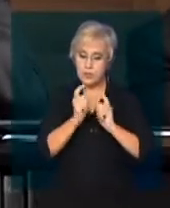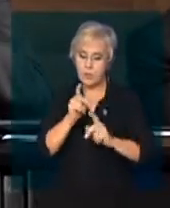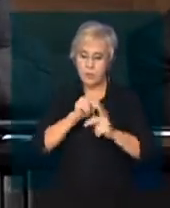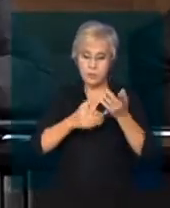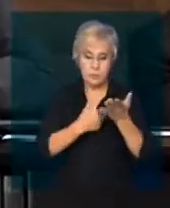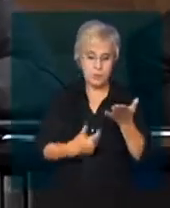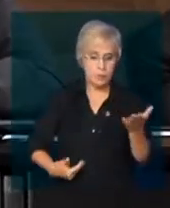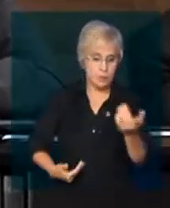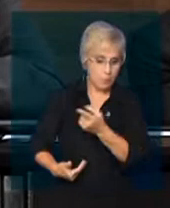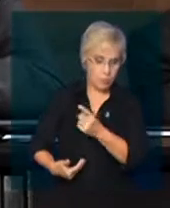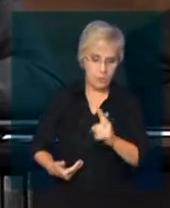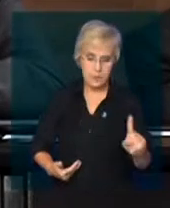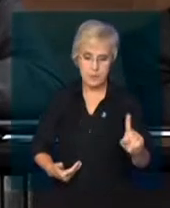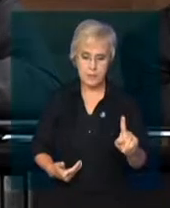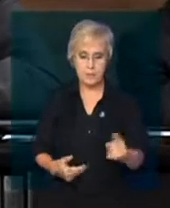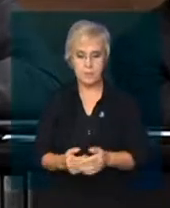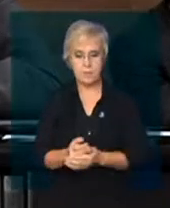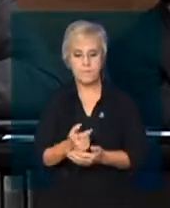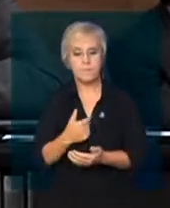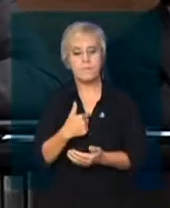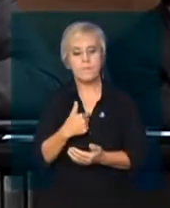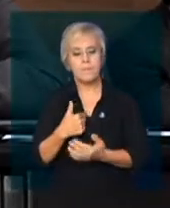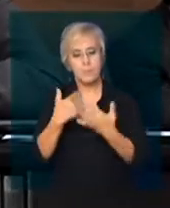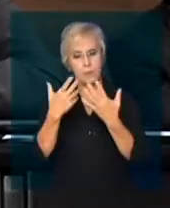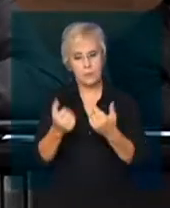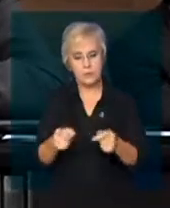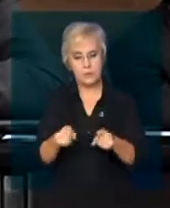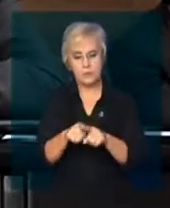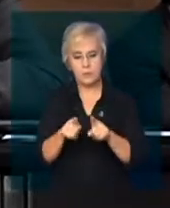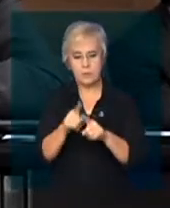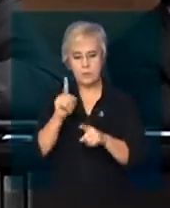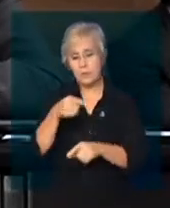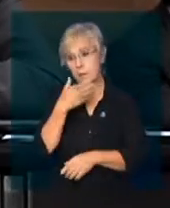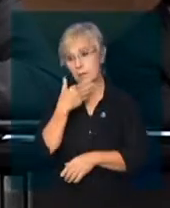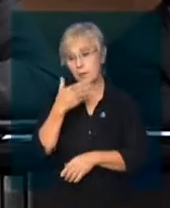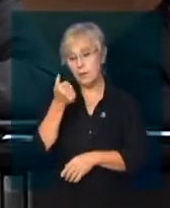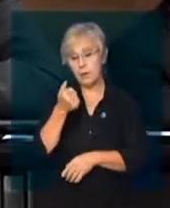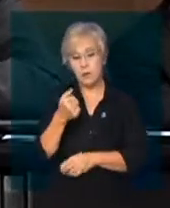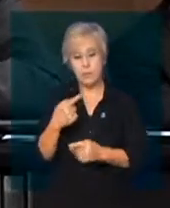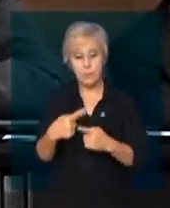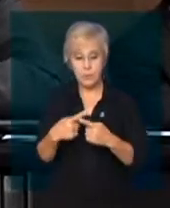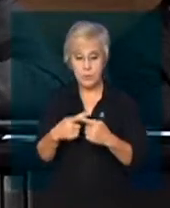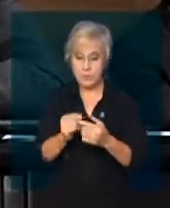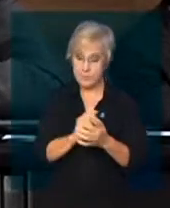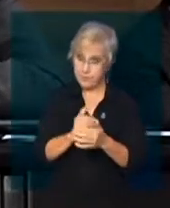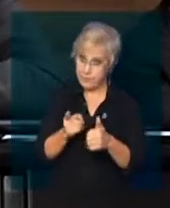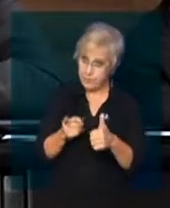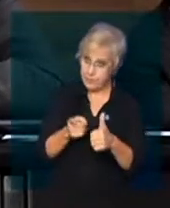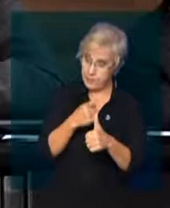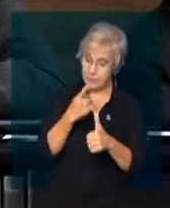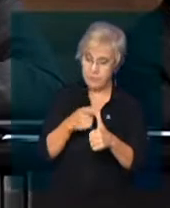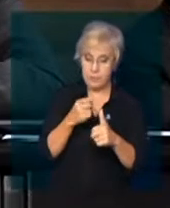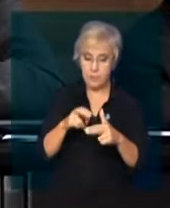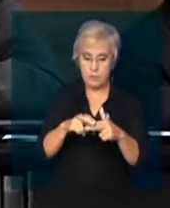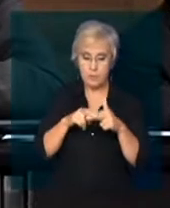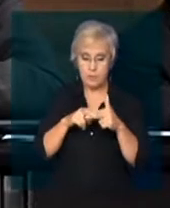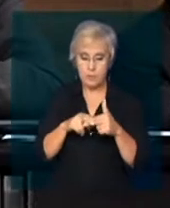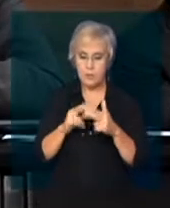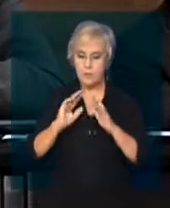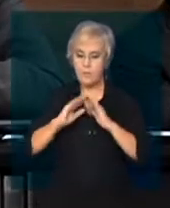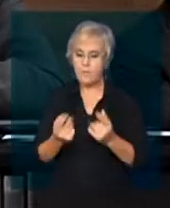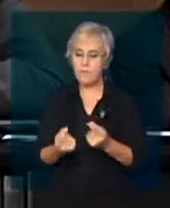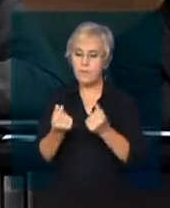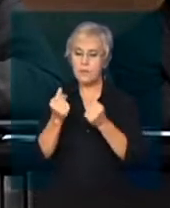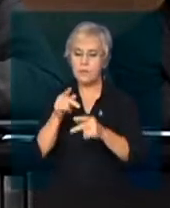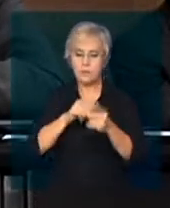meu posicionamento pessoal. Eu sou favorável e acho que essa é a melhor maneira, porque, em primeiro lugar, o financiamento público vai